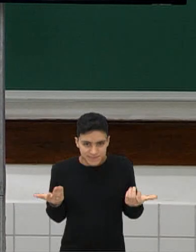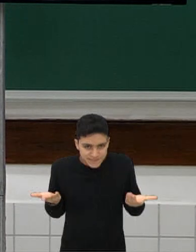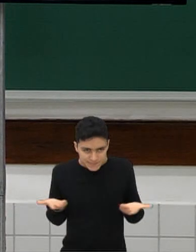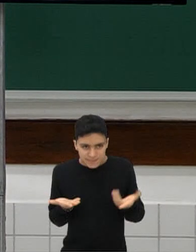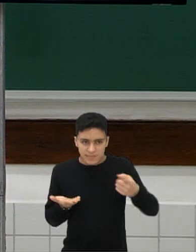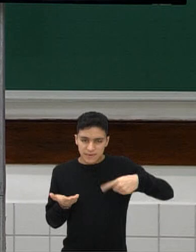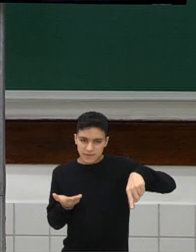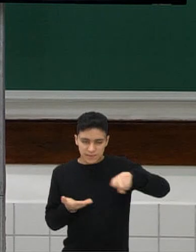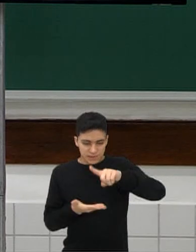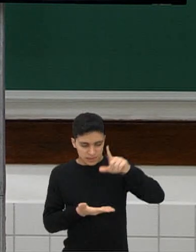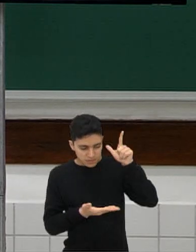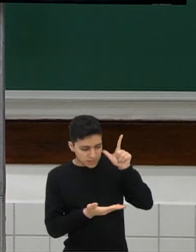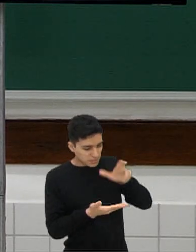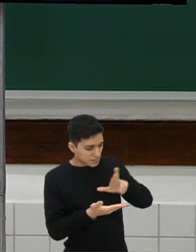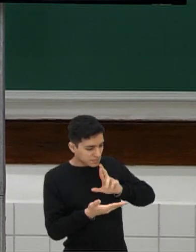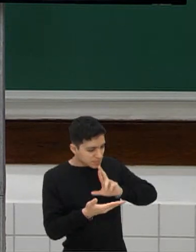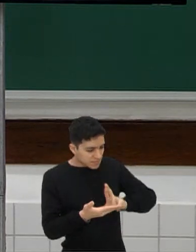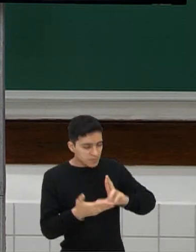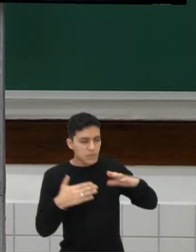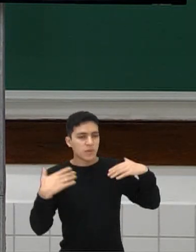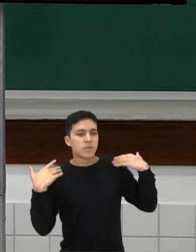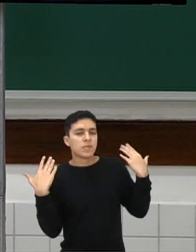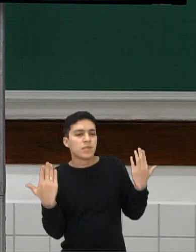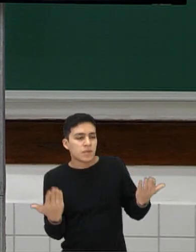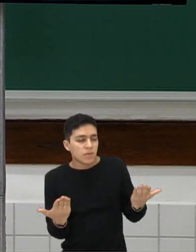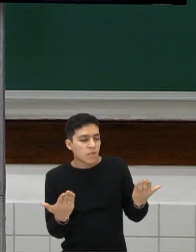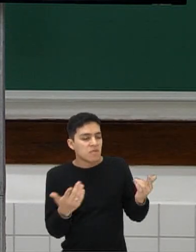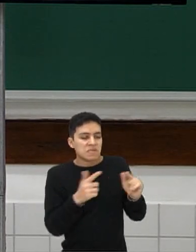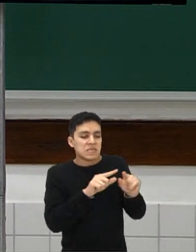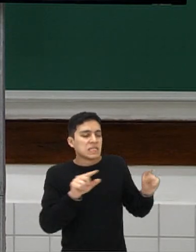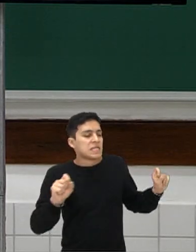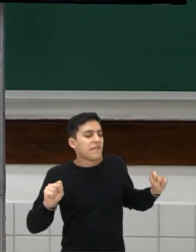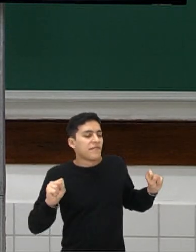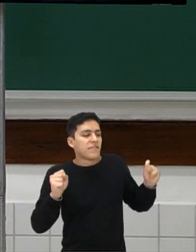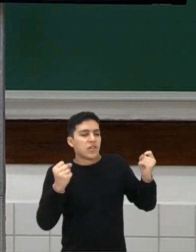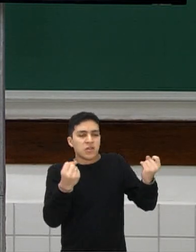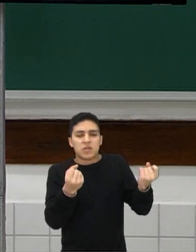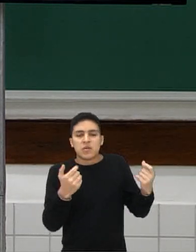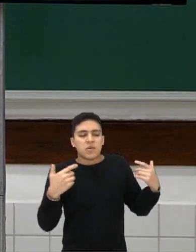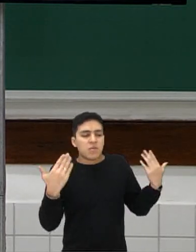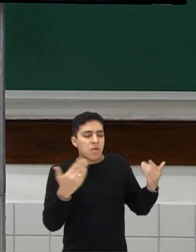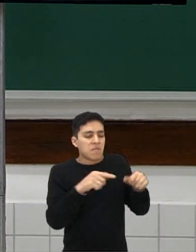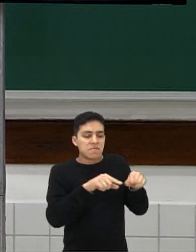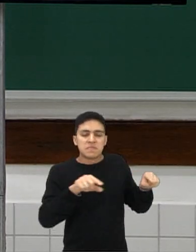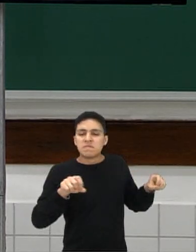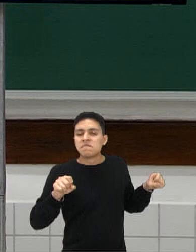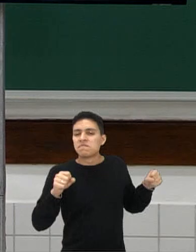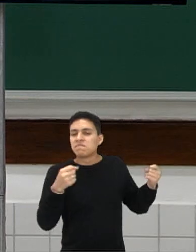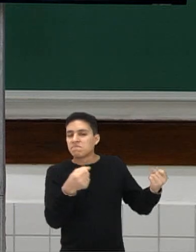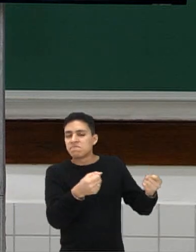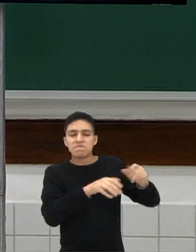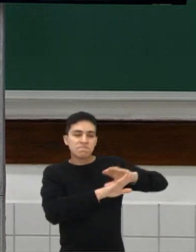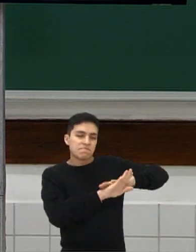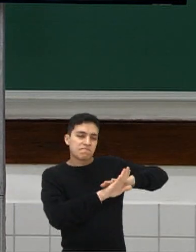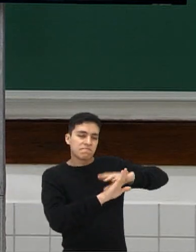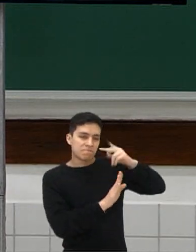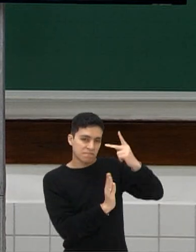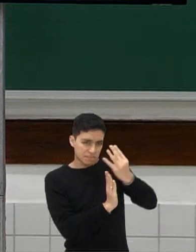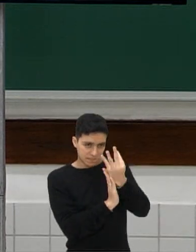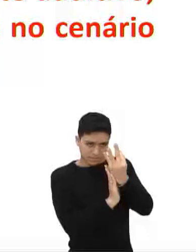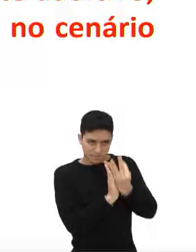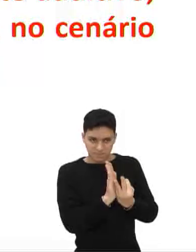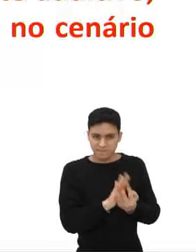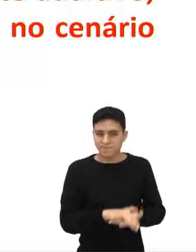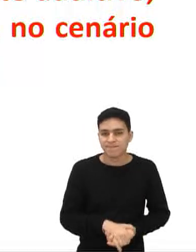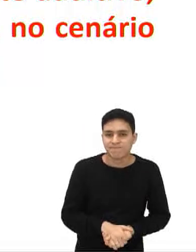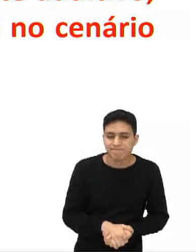Então, você conseguiu responder ali qual é a tese, né? Vamos ver qual foi a tese que ele está defendendo ali no texto dele. Vamos